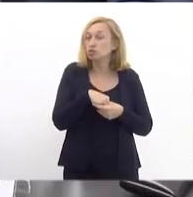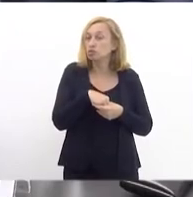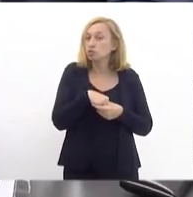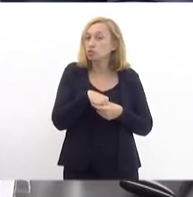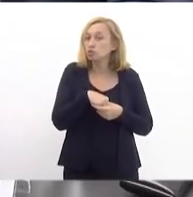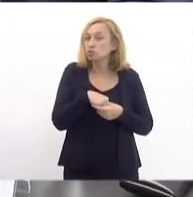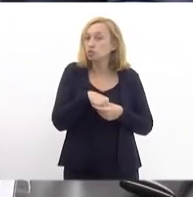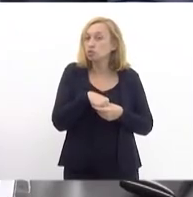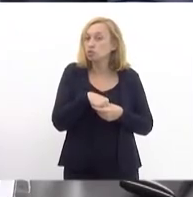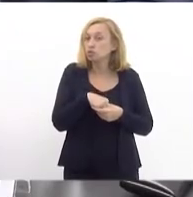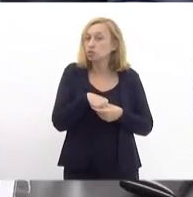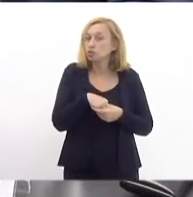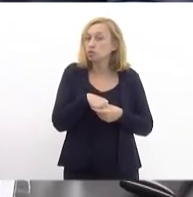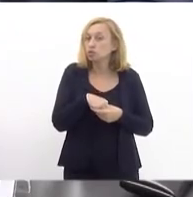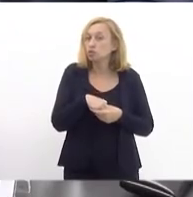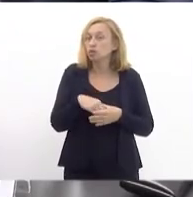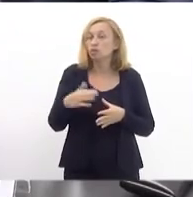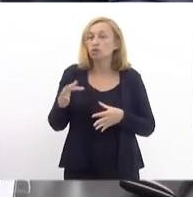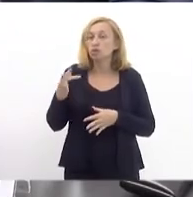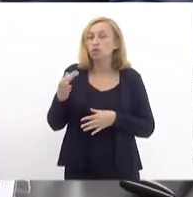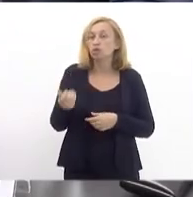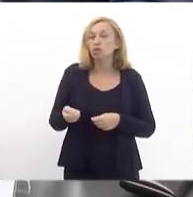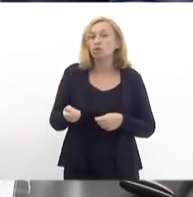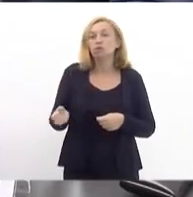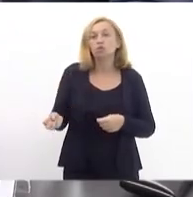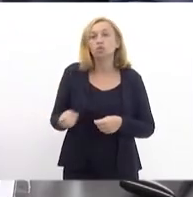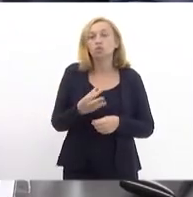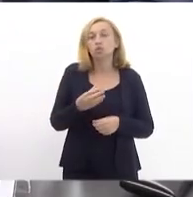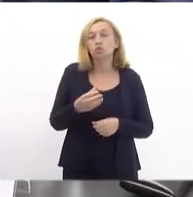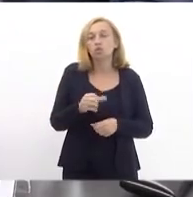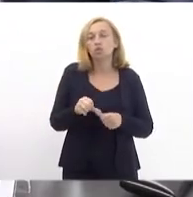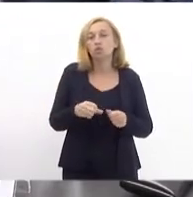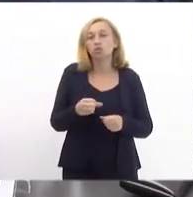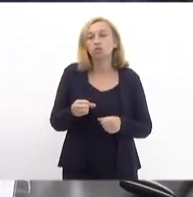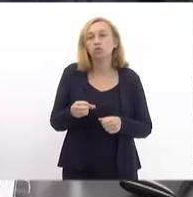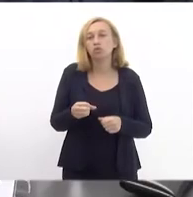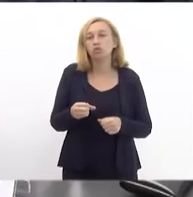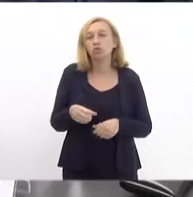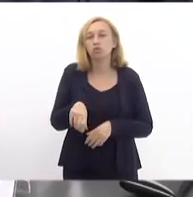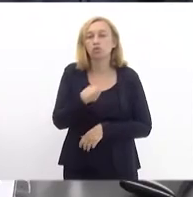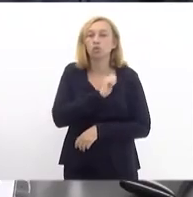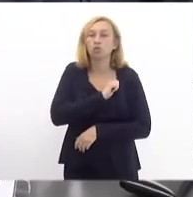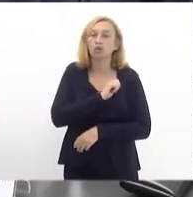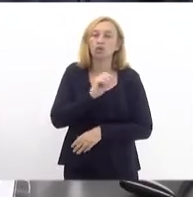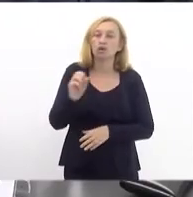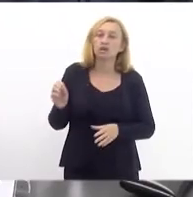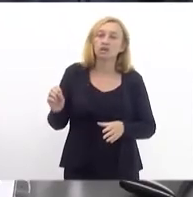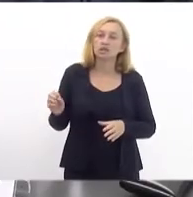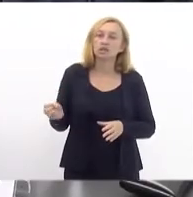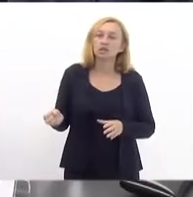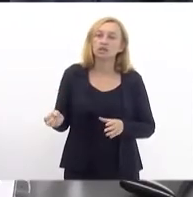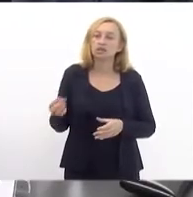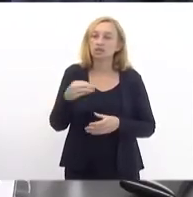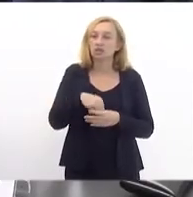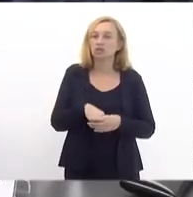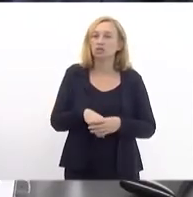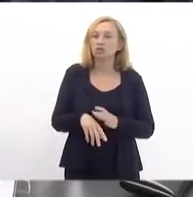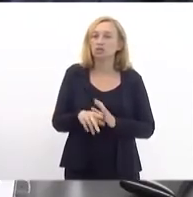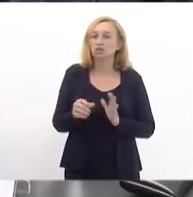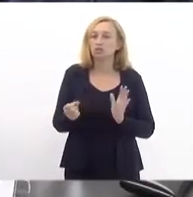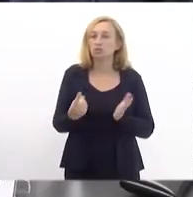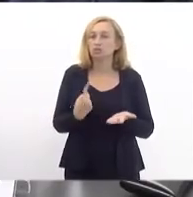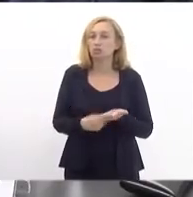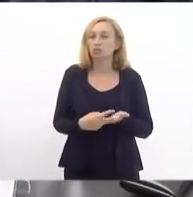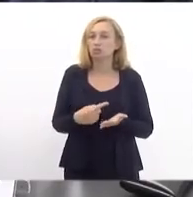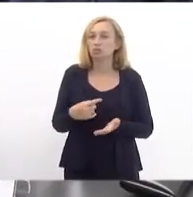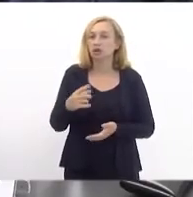já com previsão no novo regime de recuperação fiscal, dentro do Pacto RJ, etc., etc. Mas tem